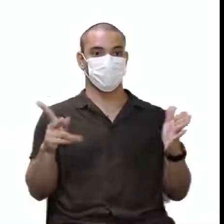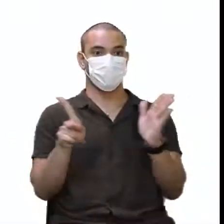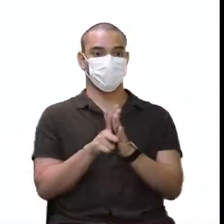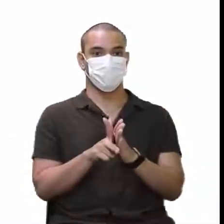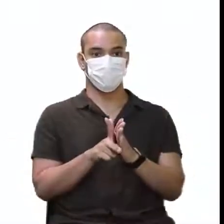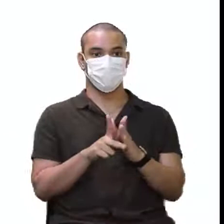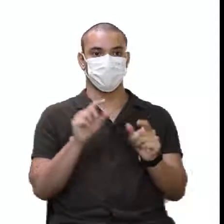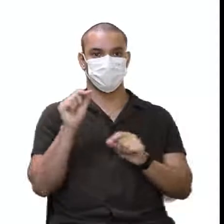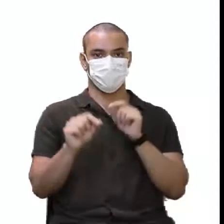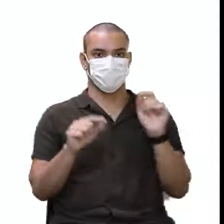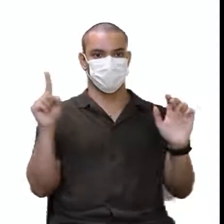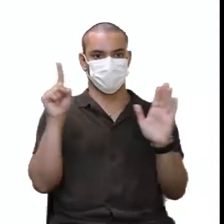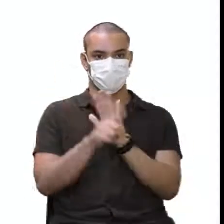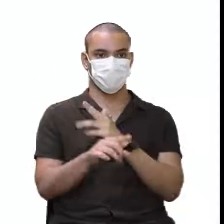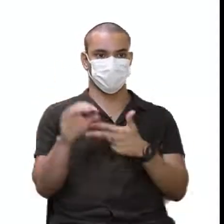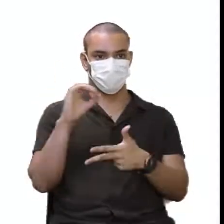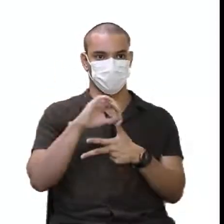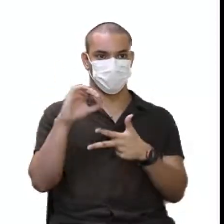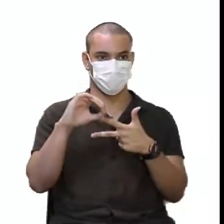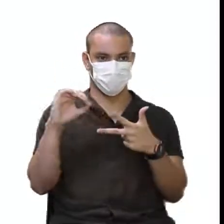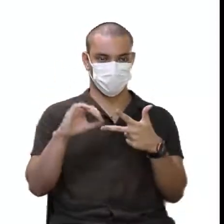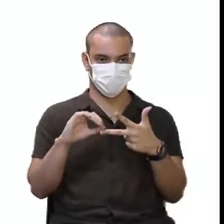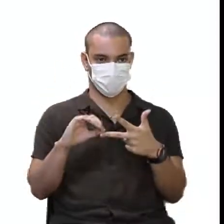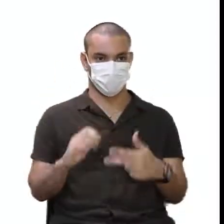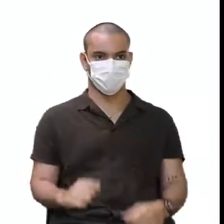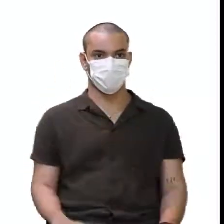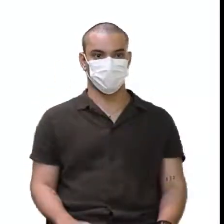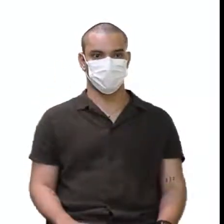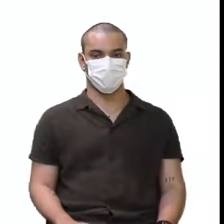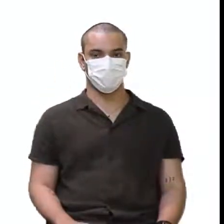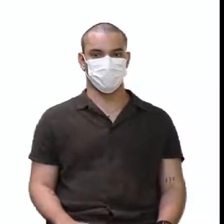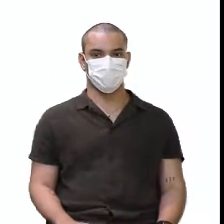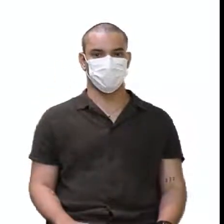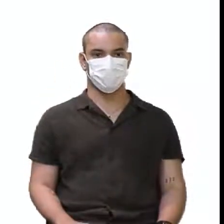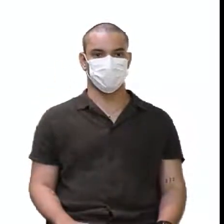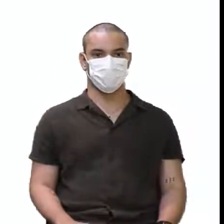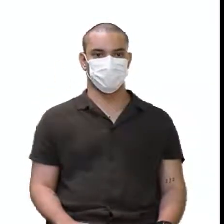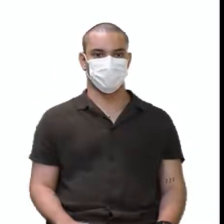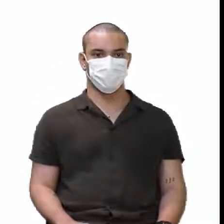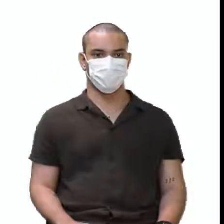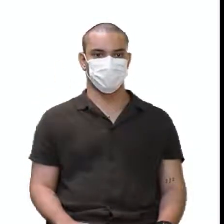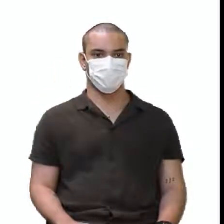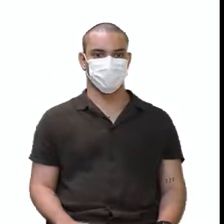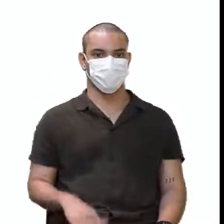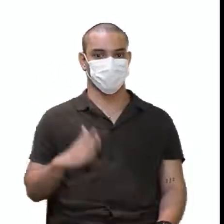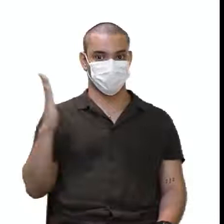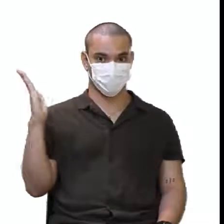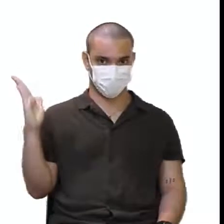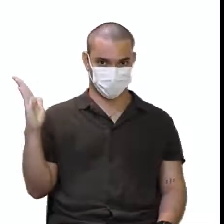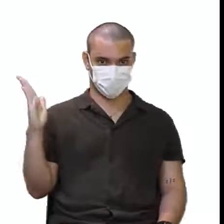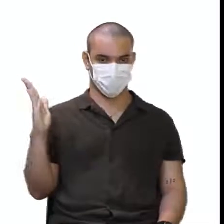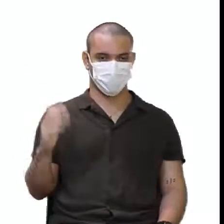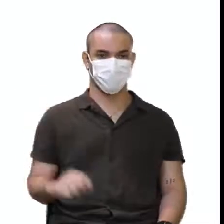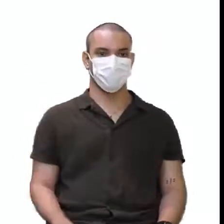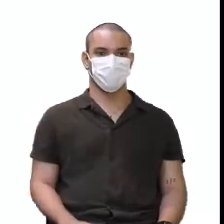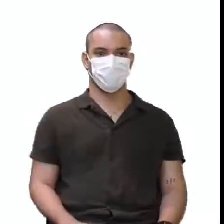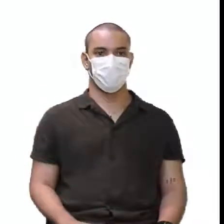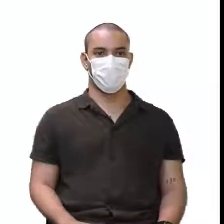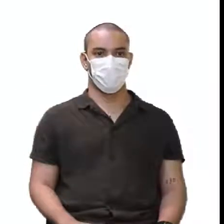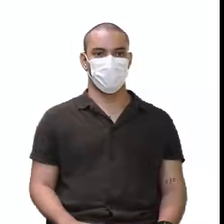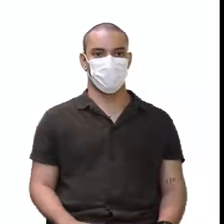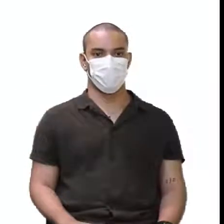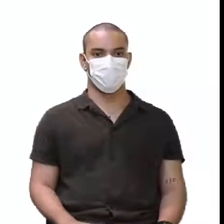Questãozinha aí no Enem, tá? Cadê? Ali. Olha